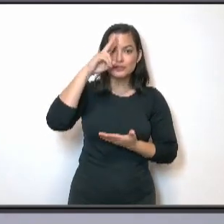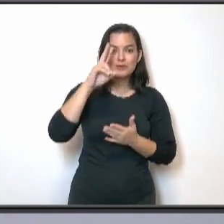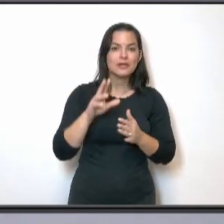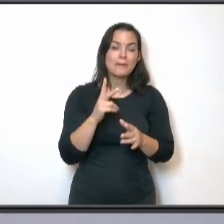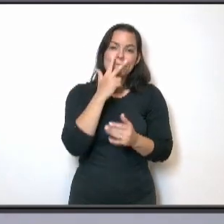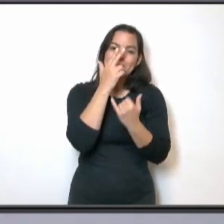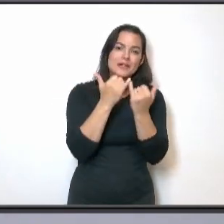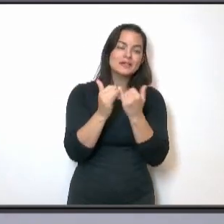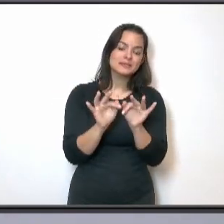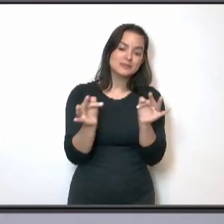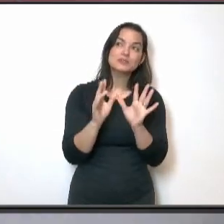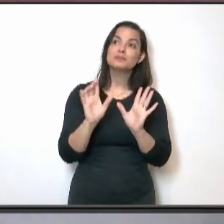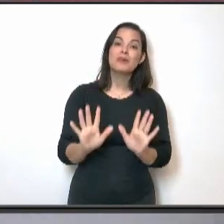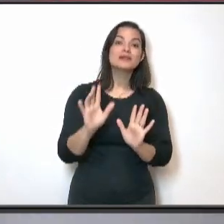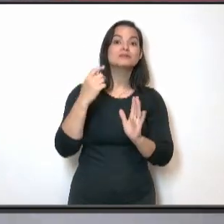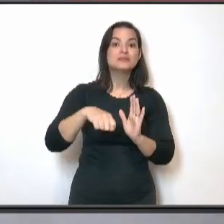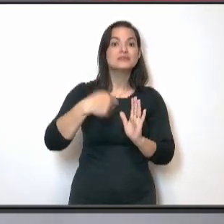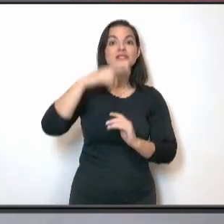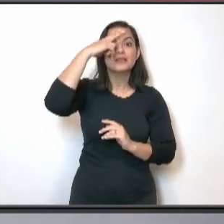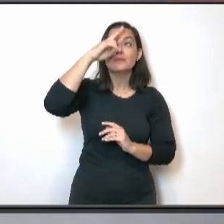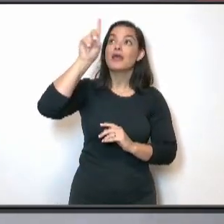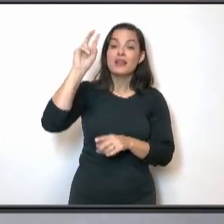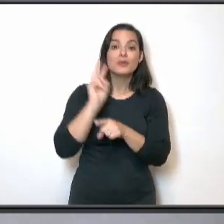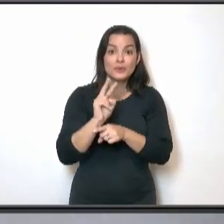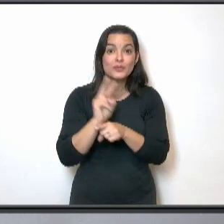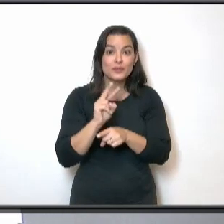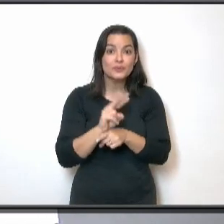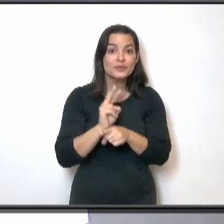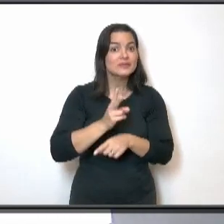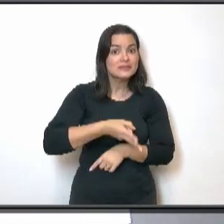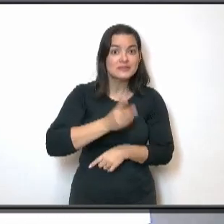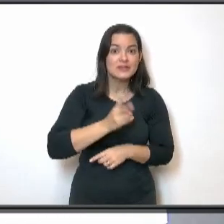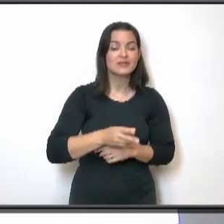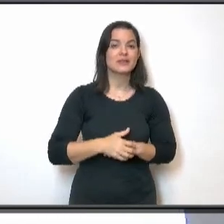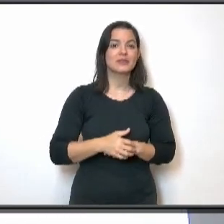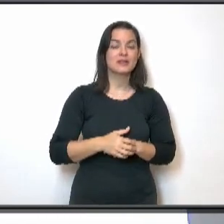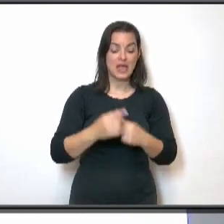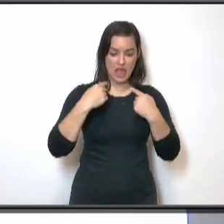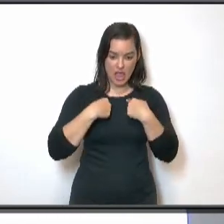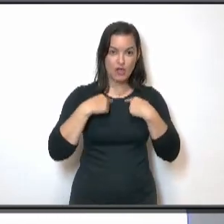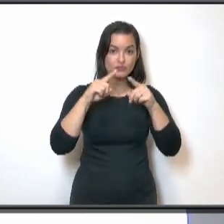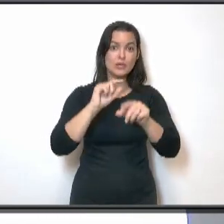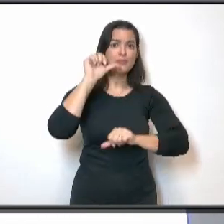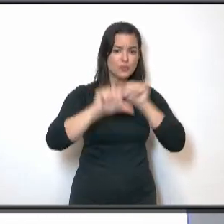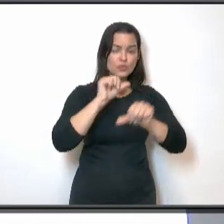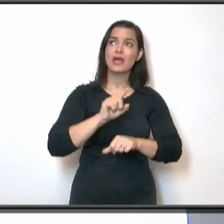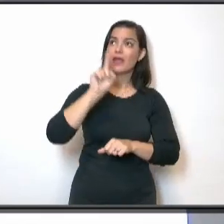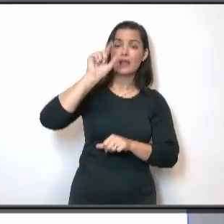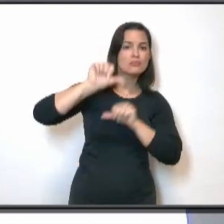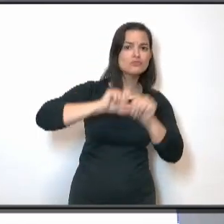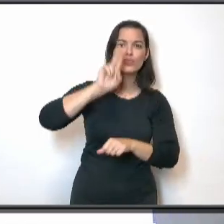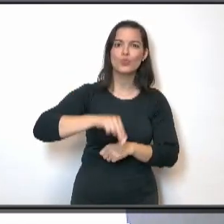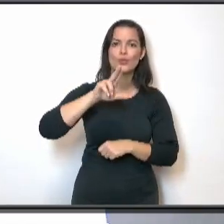lembrar, Ele cuida, Ele está cuidando, Ele não deixou de cuidar. Quem muda é a gente, Ele não muda, Ele é o